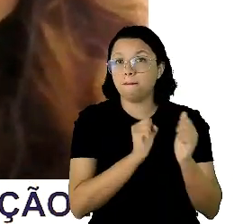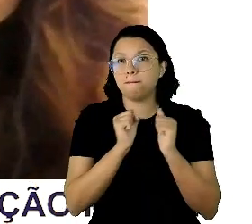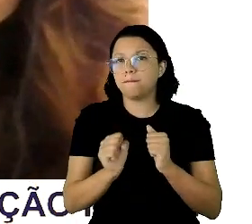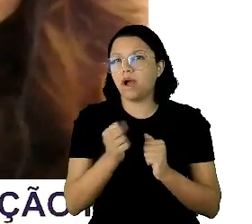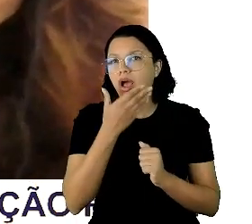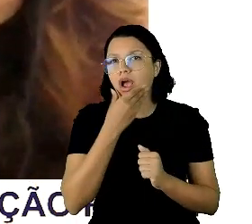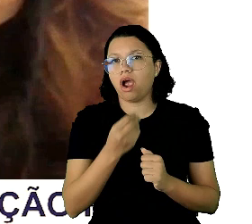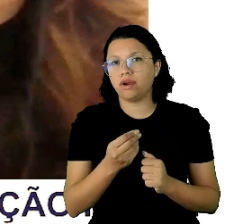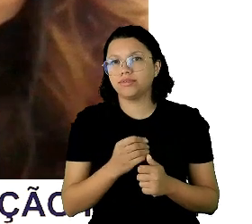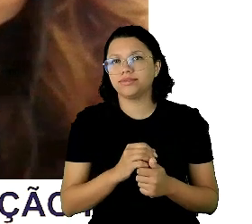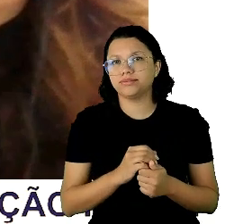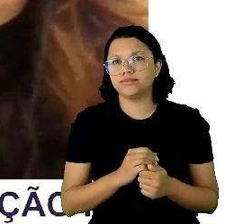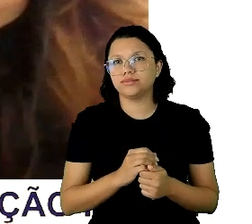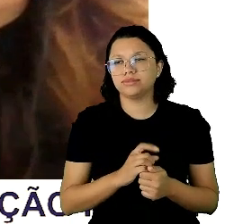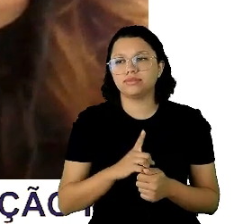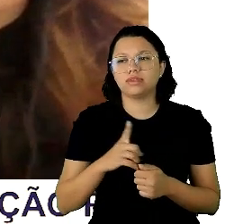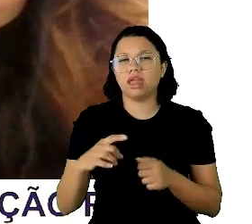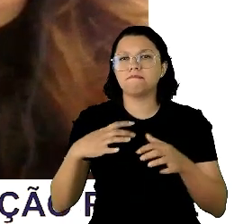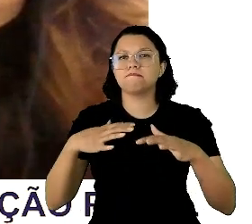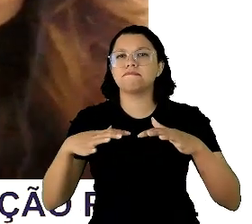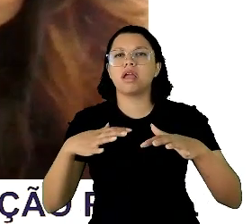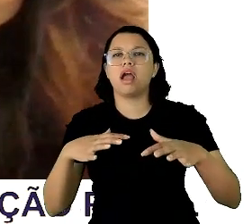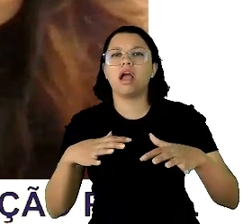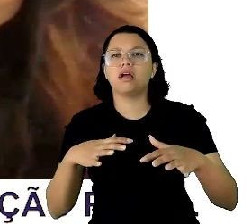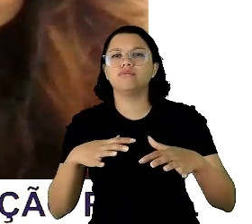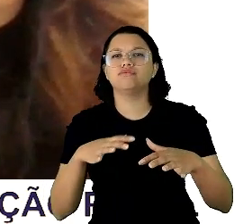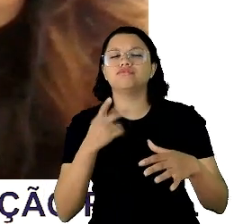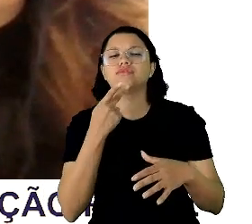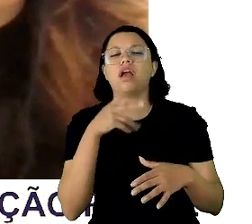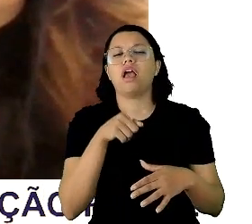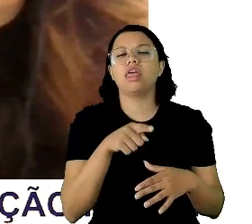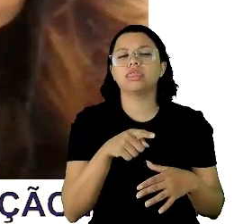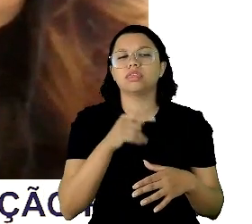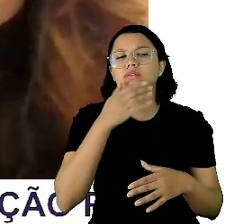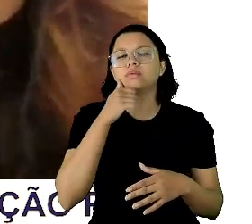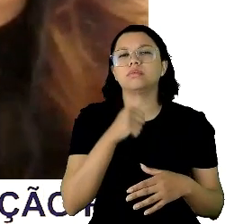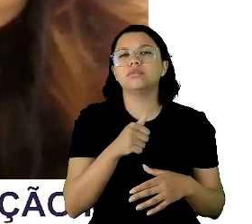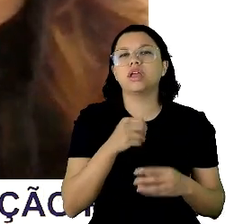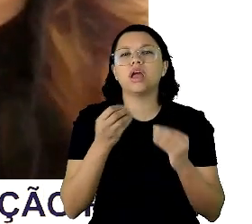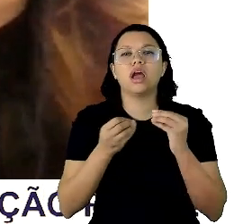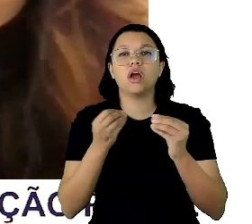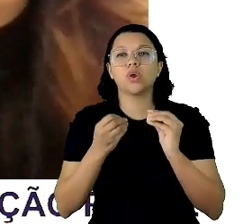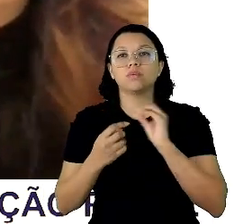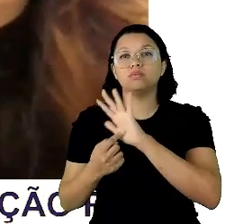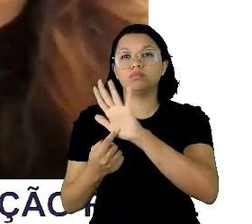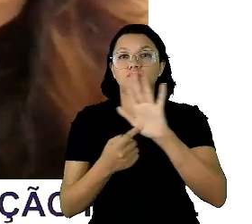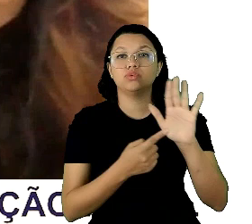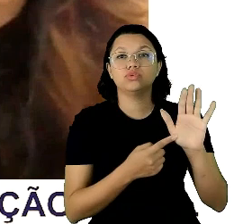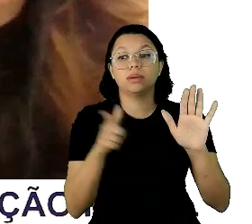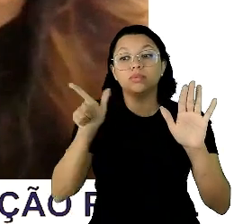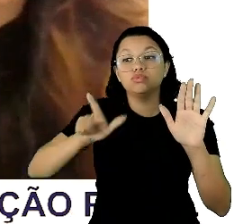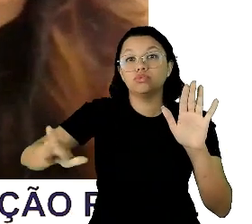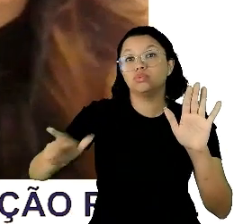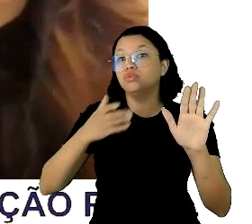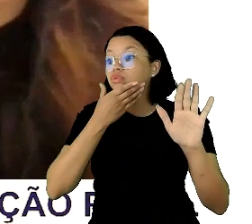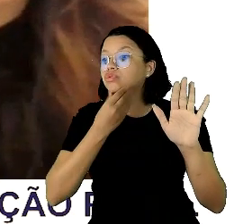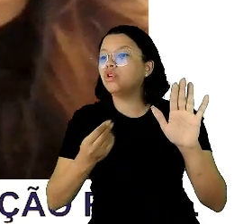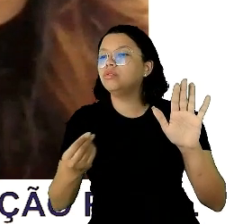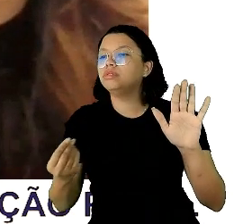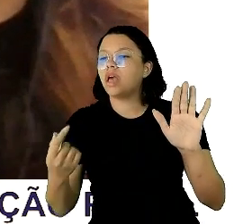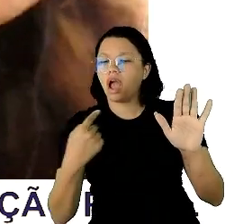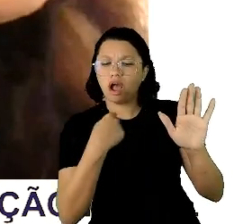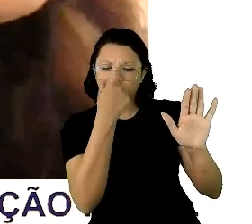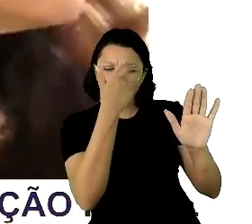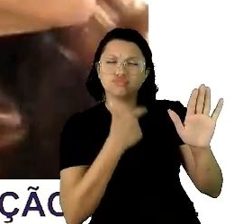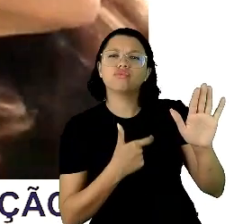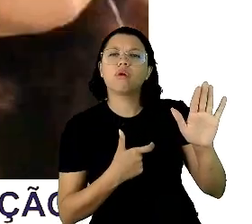eles mexem com as mulheres como que querendo mostrar aos outros homens como eles são machos,